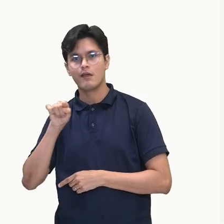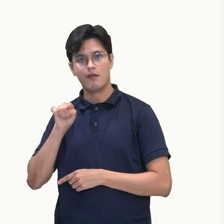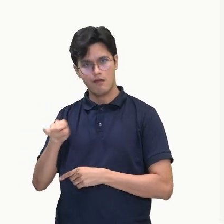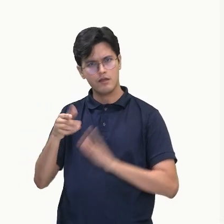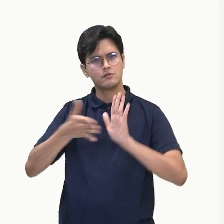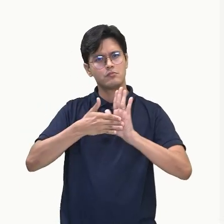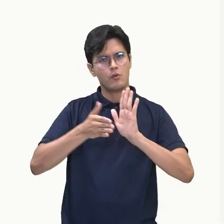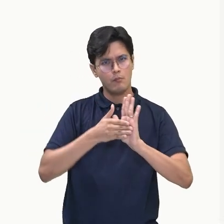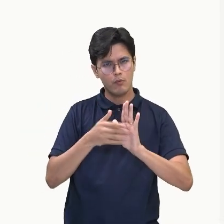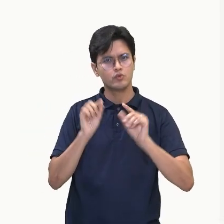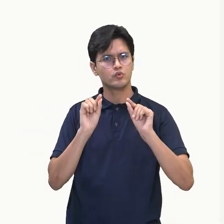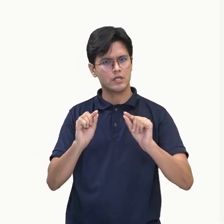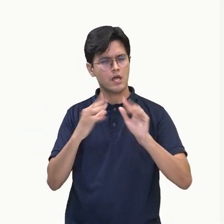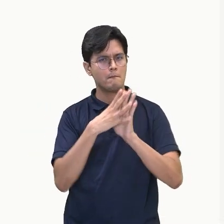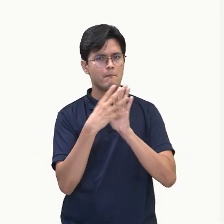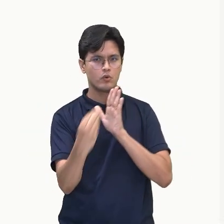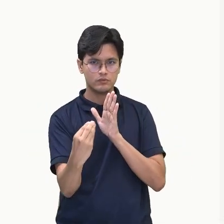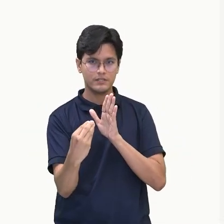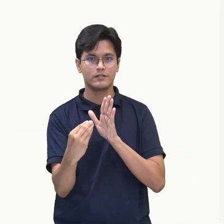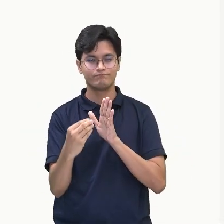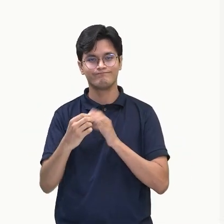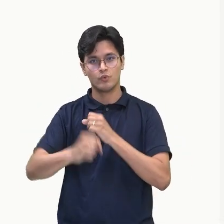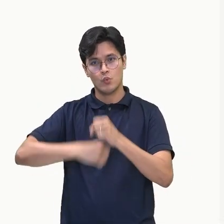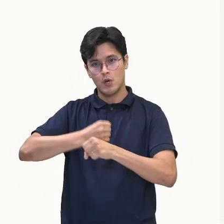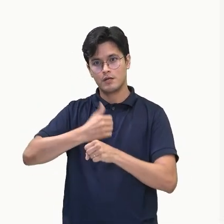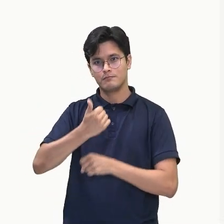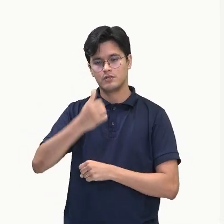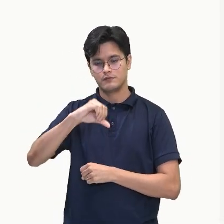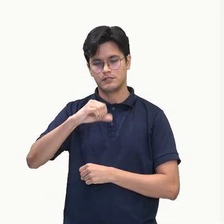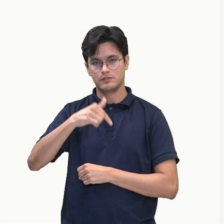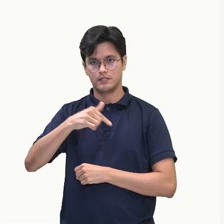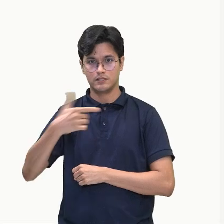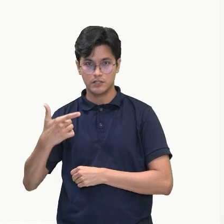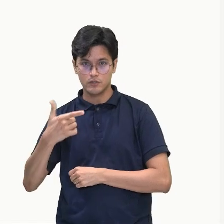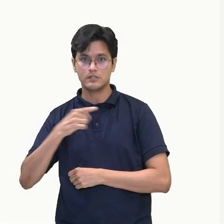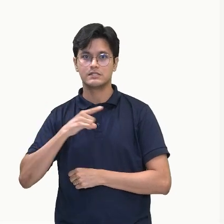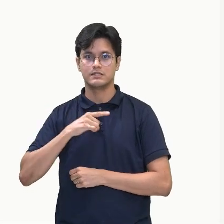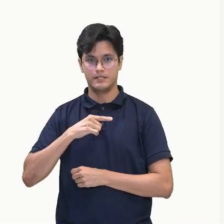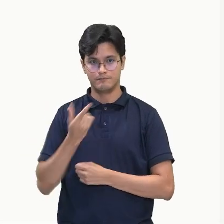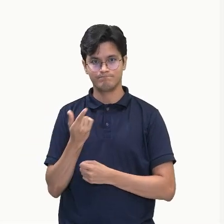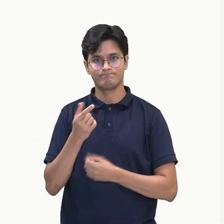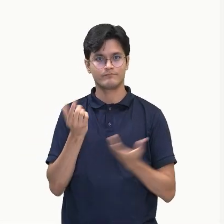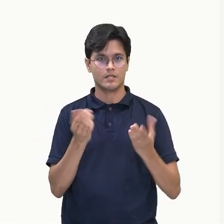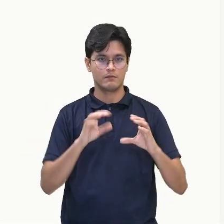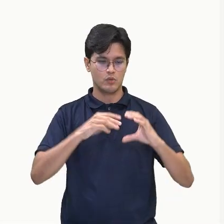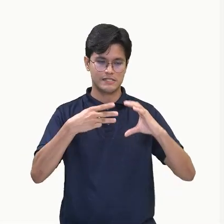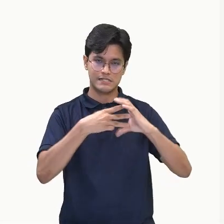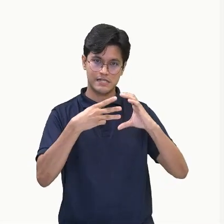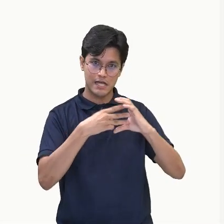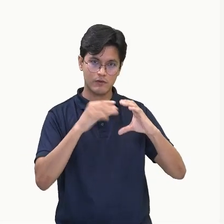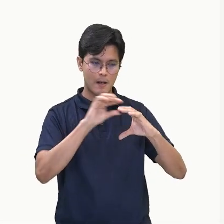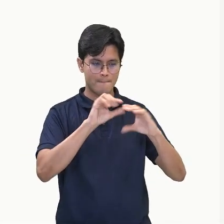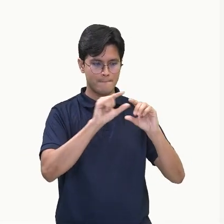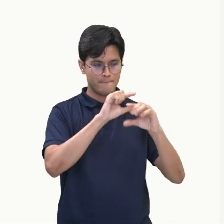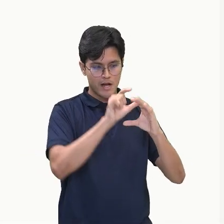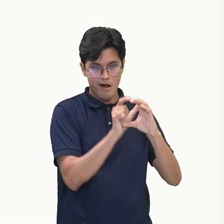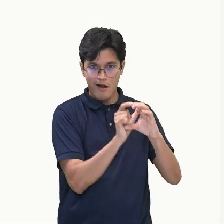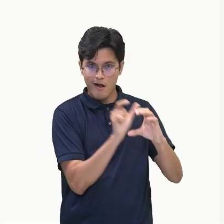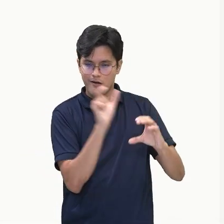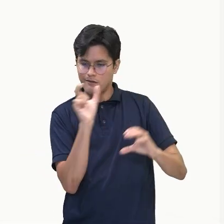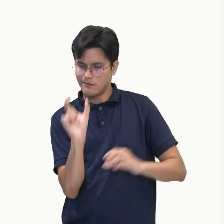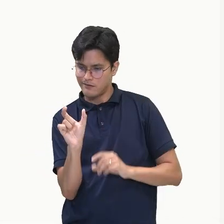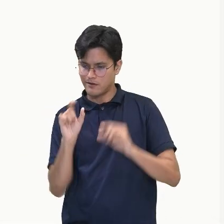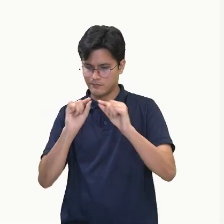vão imaginar que foi feito um corte na célula, na membrana plasmática,